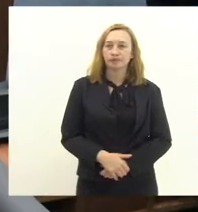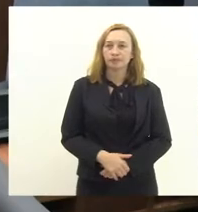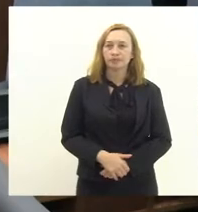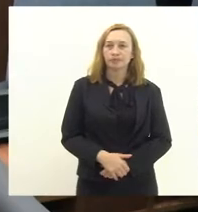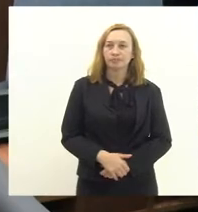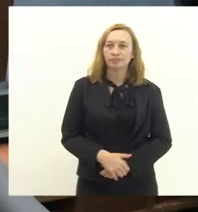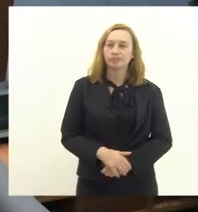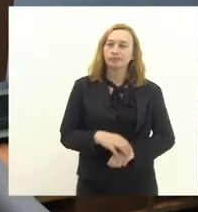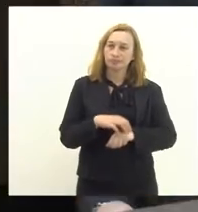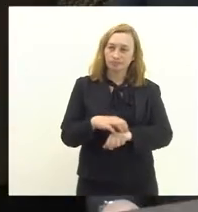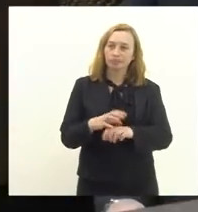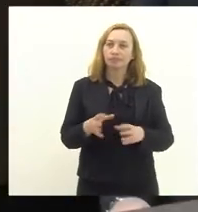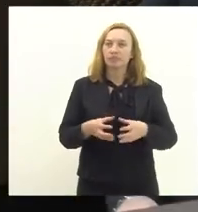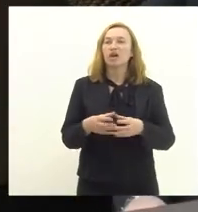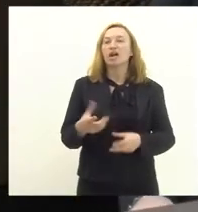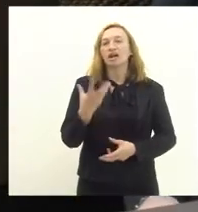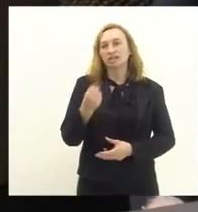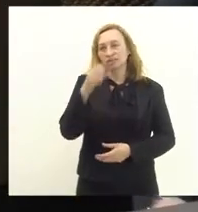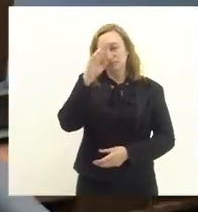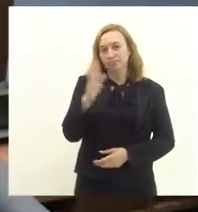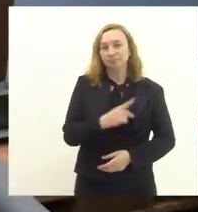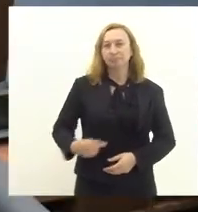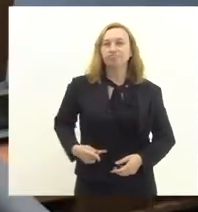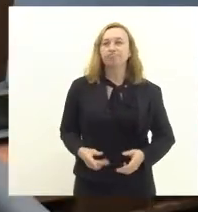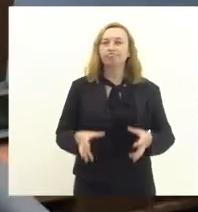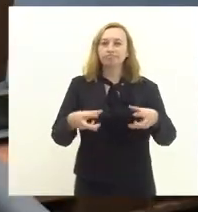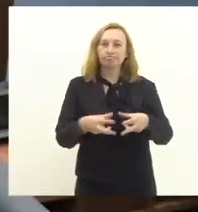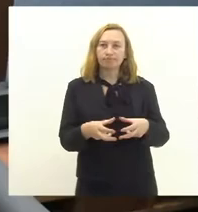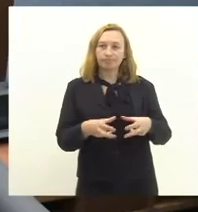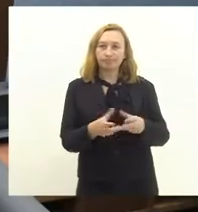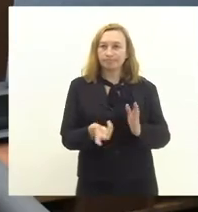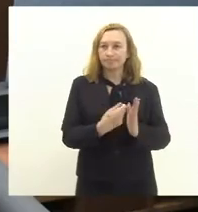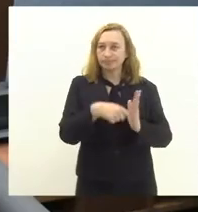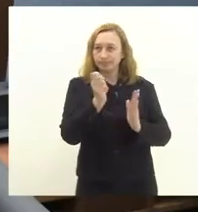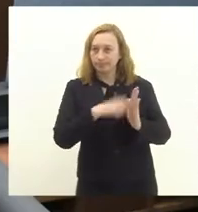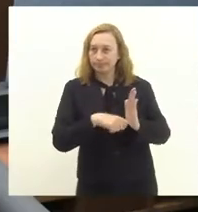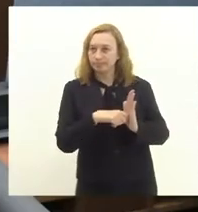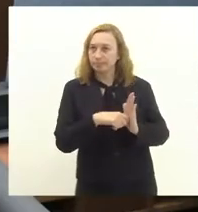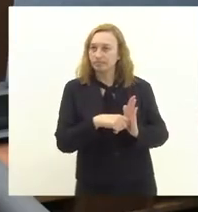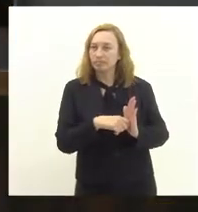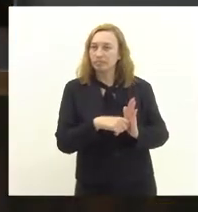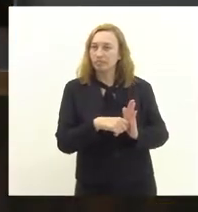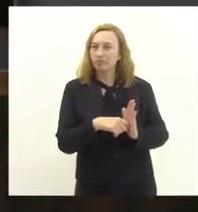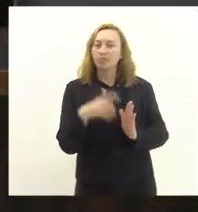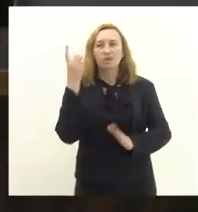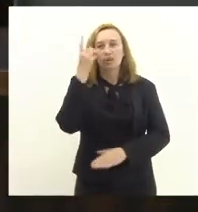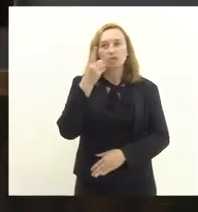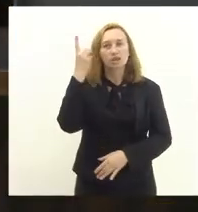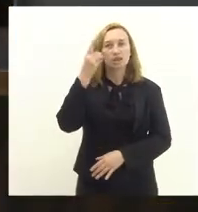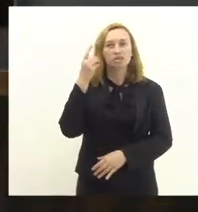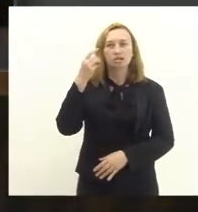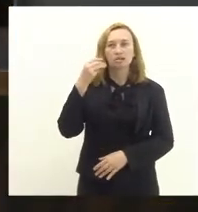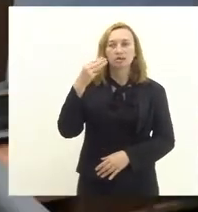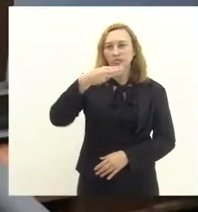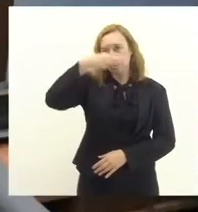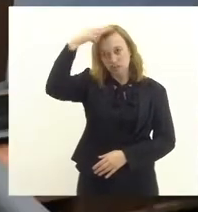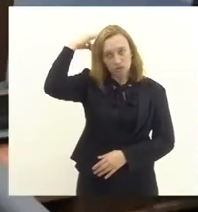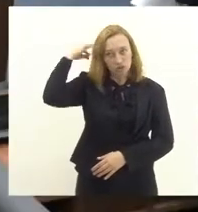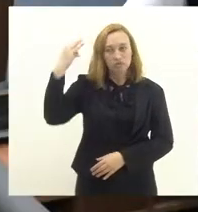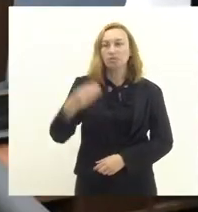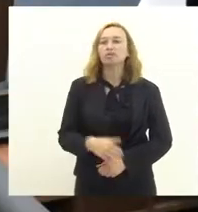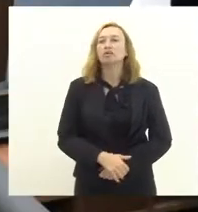Transporte. Favorável, senhor presidente. Pela Comissão de Tributação, deputado Márcio Pacheco.